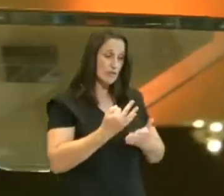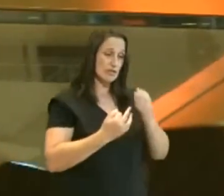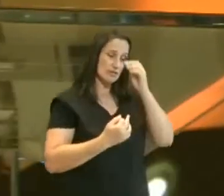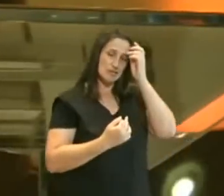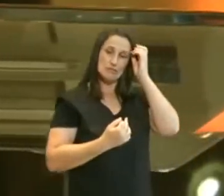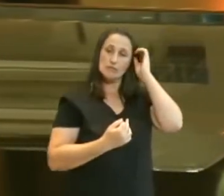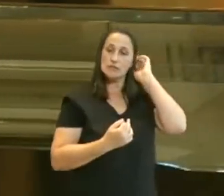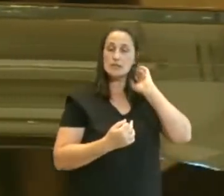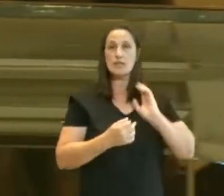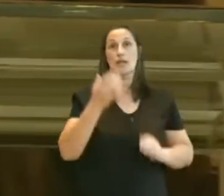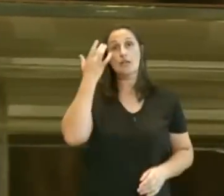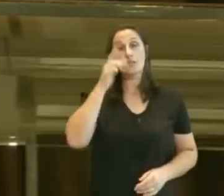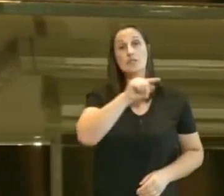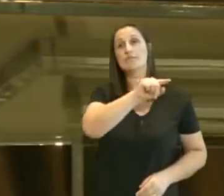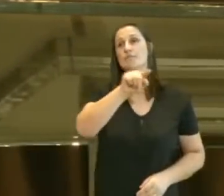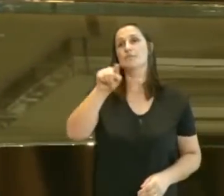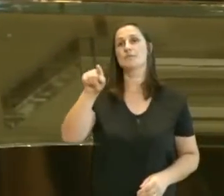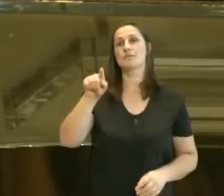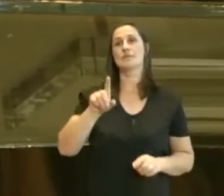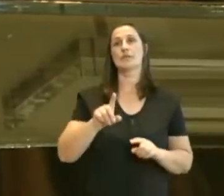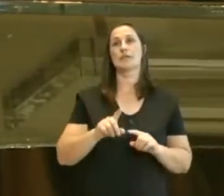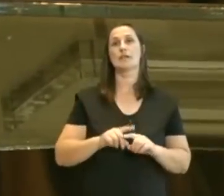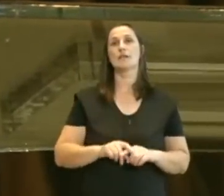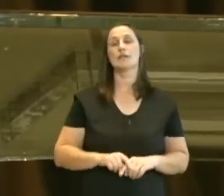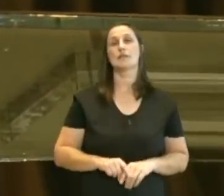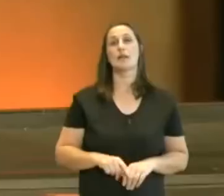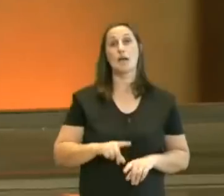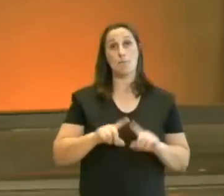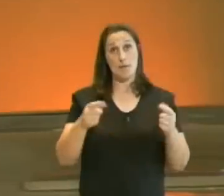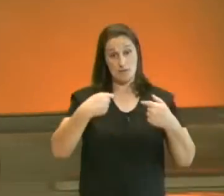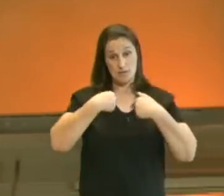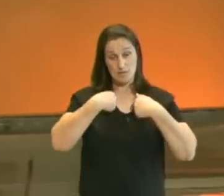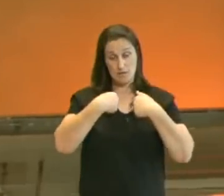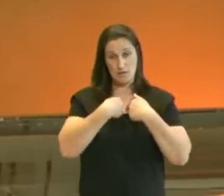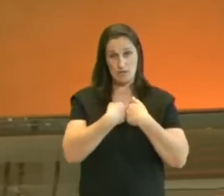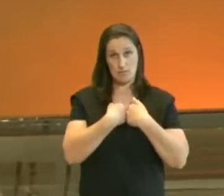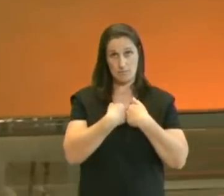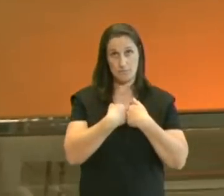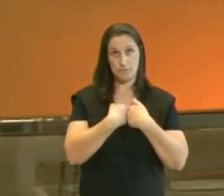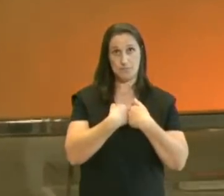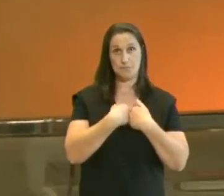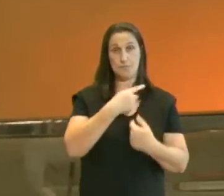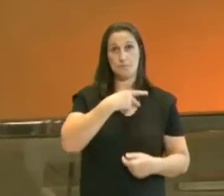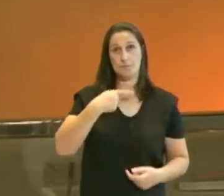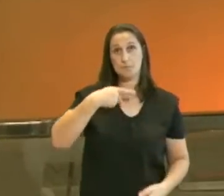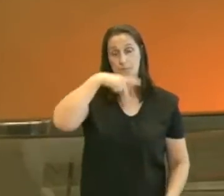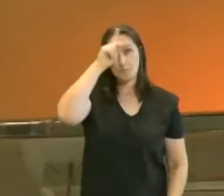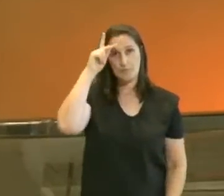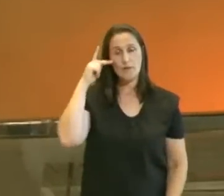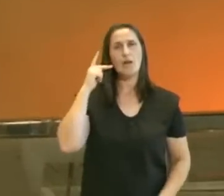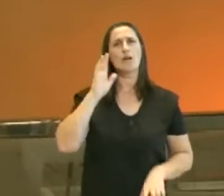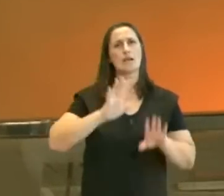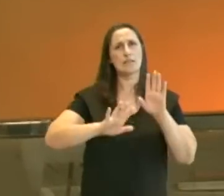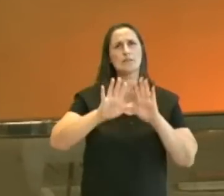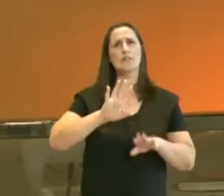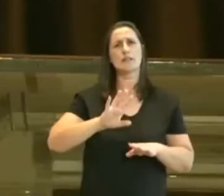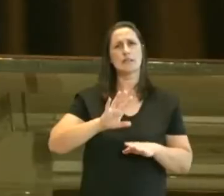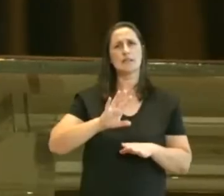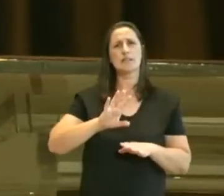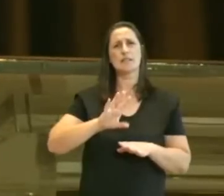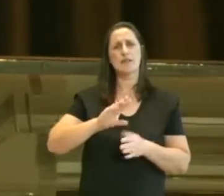Eu não sei vocês, né? Eu vou falar de mim, tá? Como eu tenho recaídas